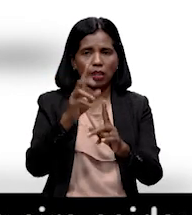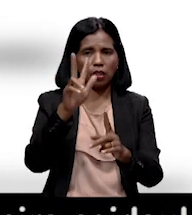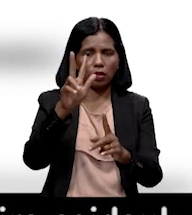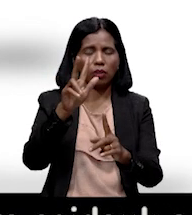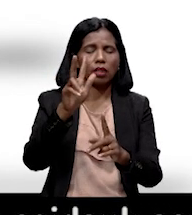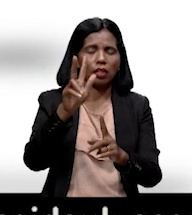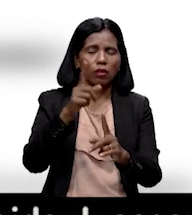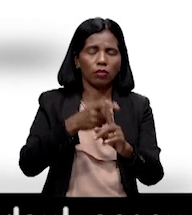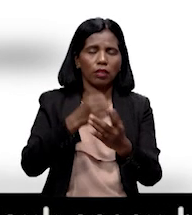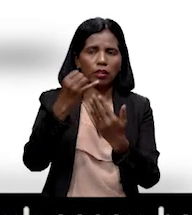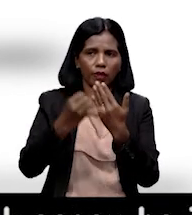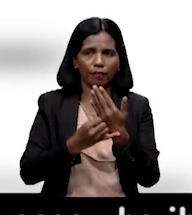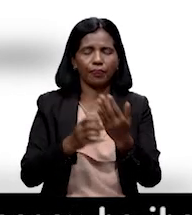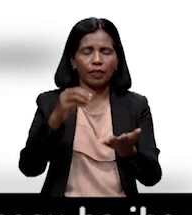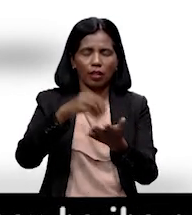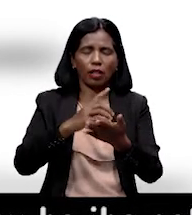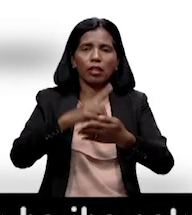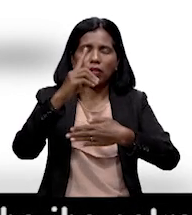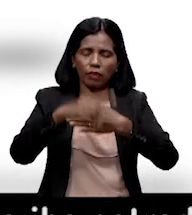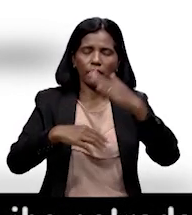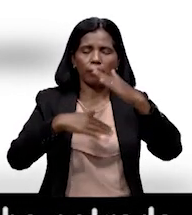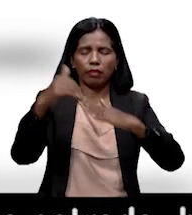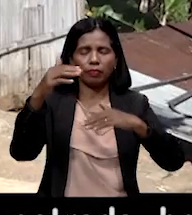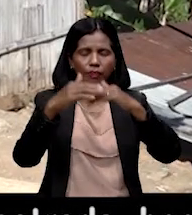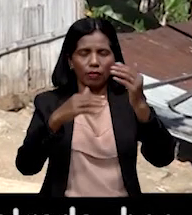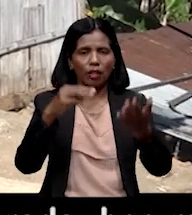ne aloca ba desenvolvimento e infraestrutura e